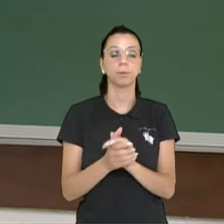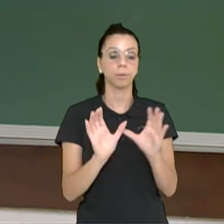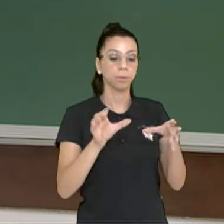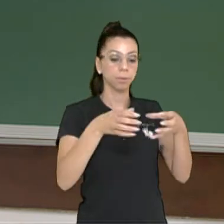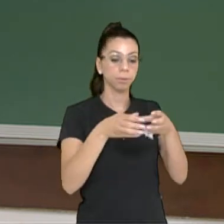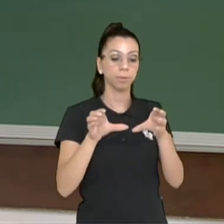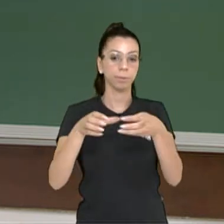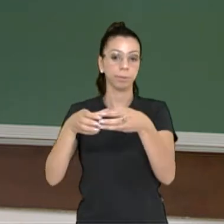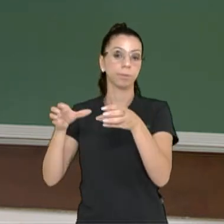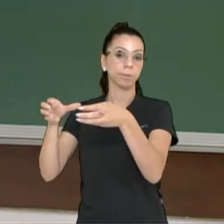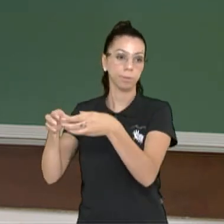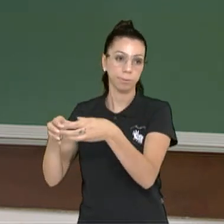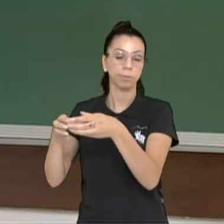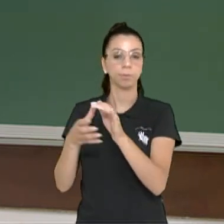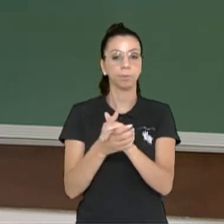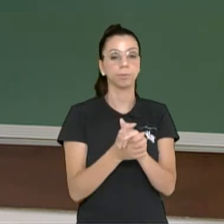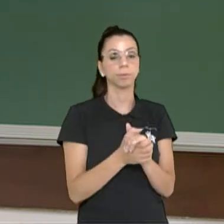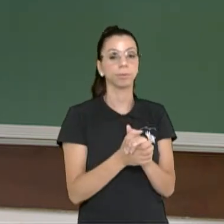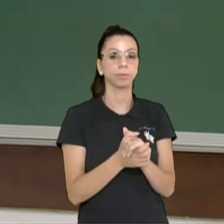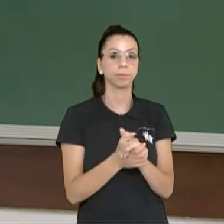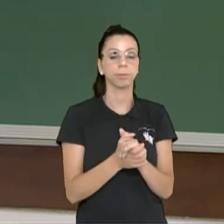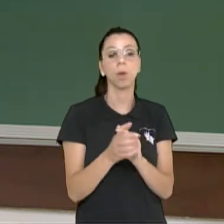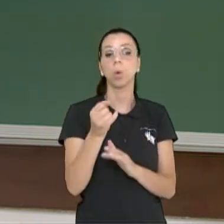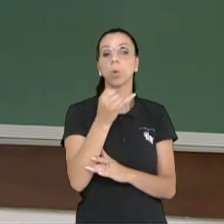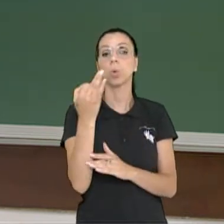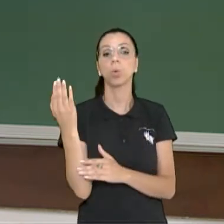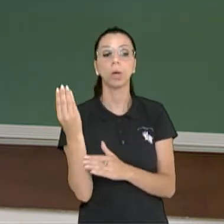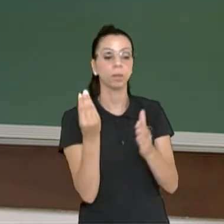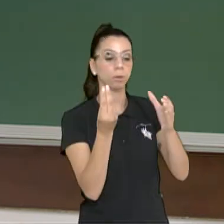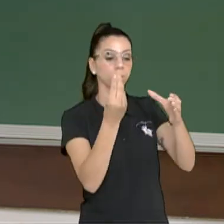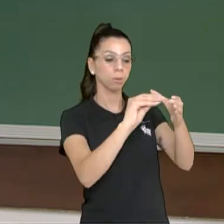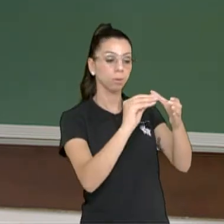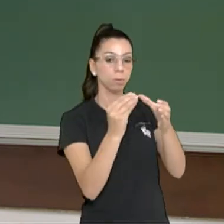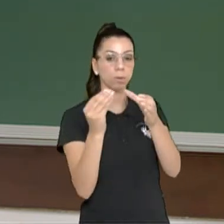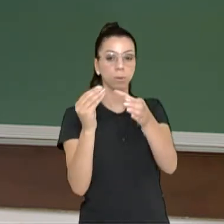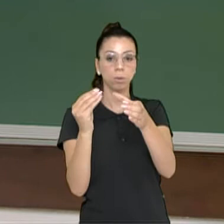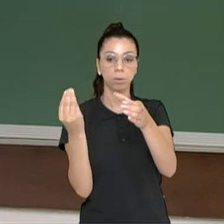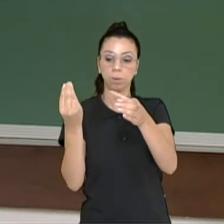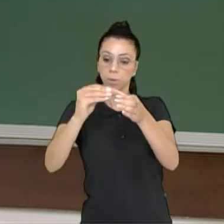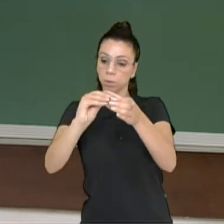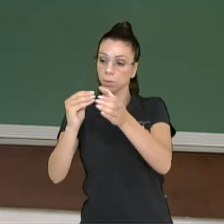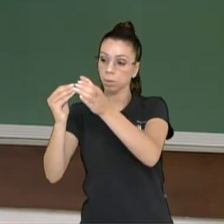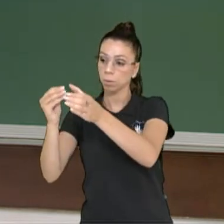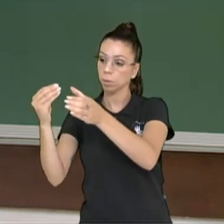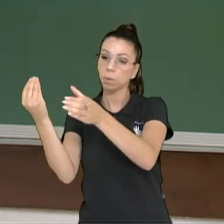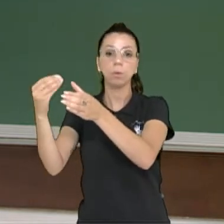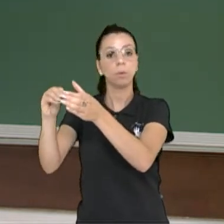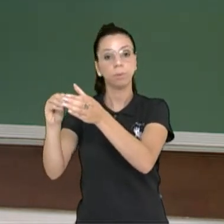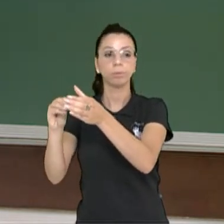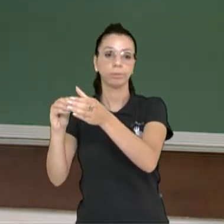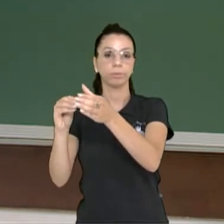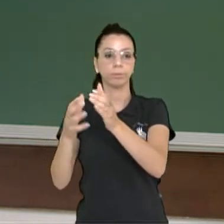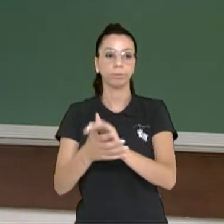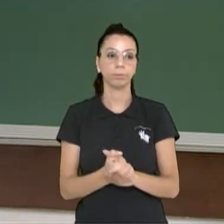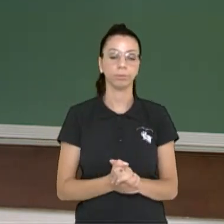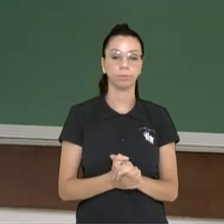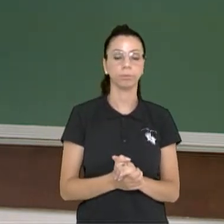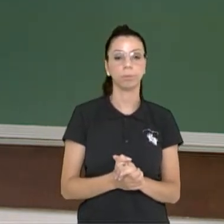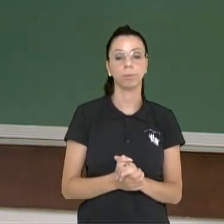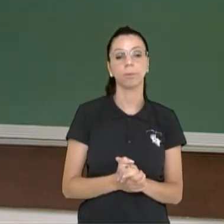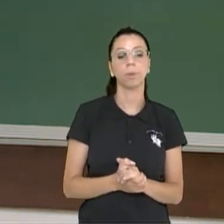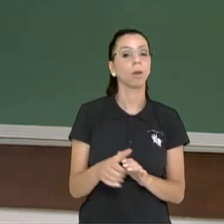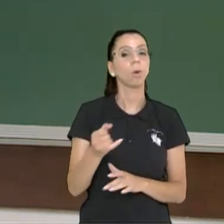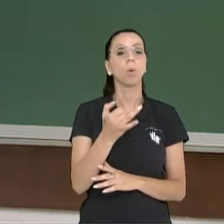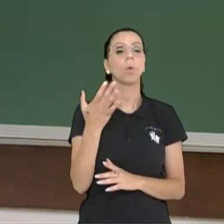colocar agora em cada grupinho. Então, é o número de amplitude, como que se calcula, né? O número aí, tamanho de cada uma